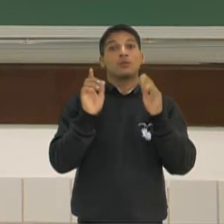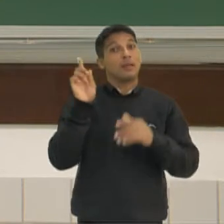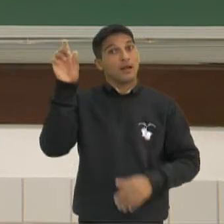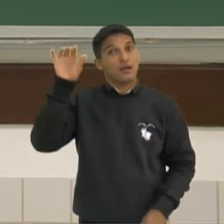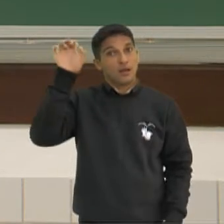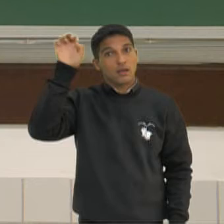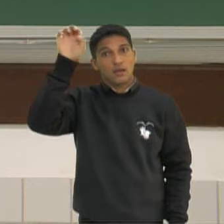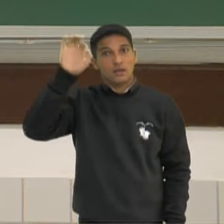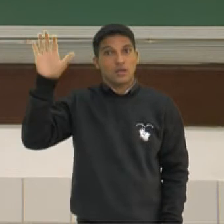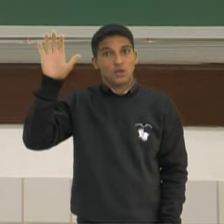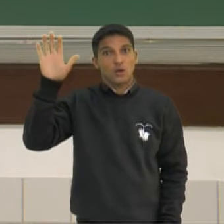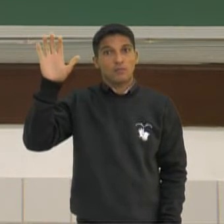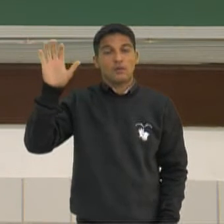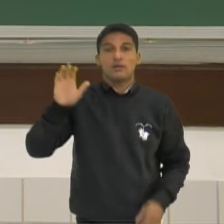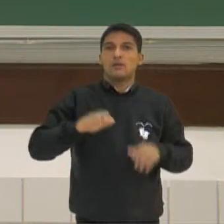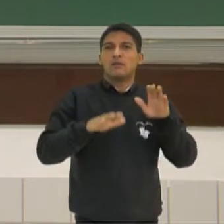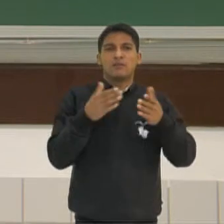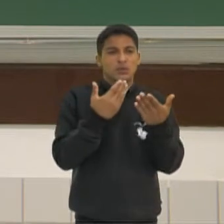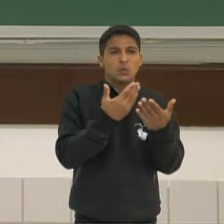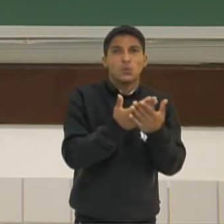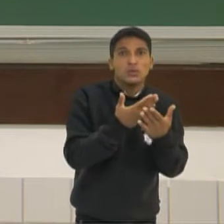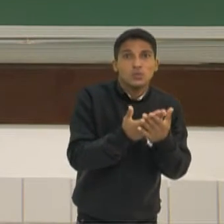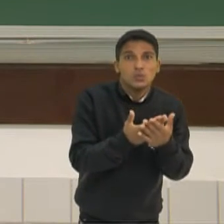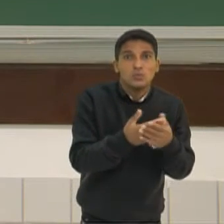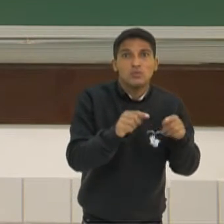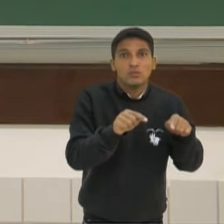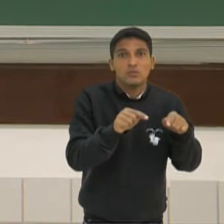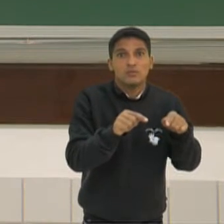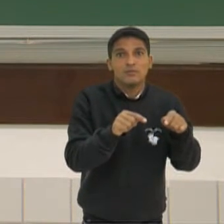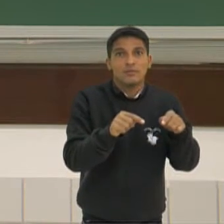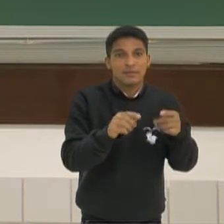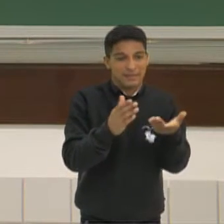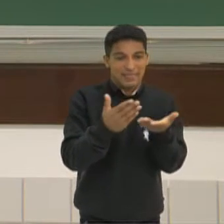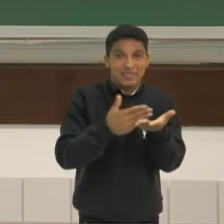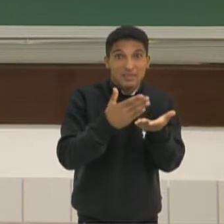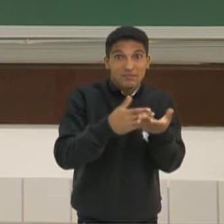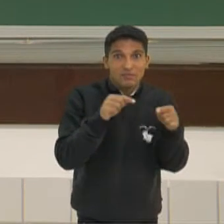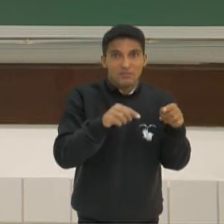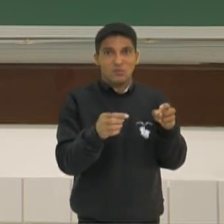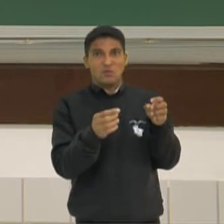eram deixados de lado porque eram considerados textos